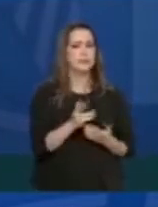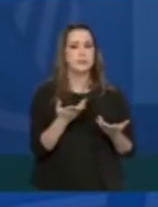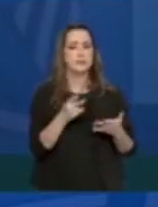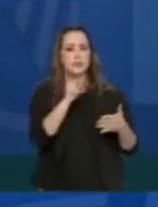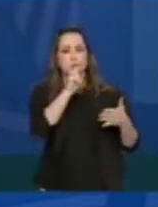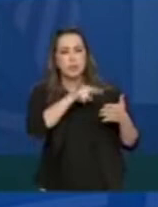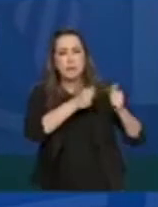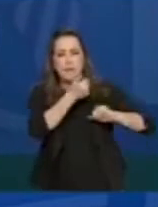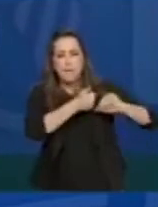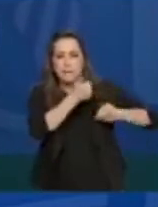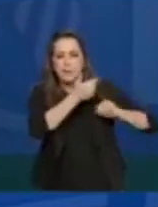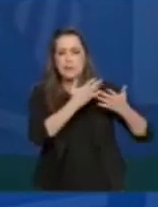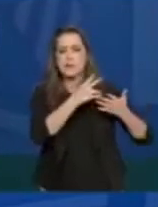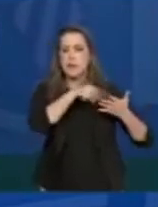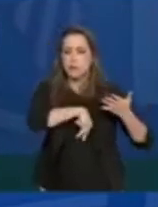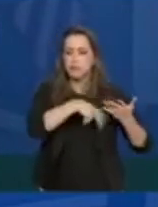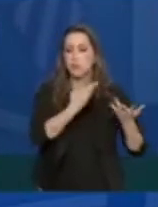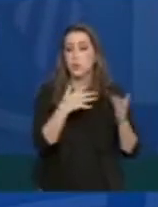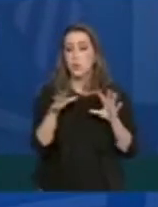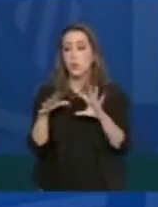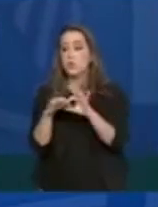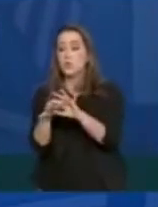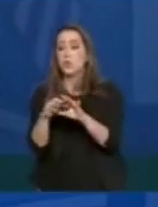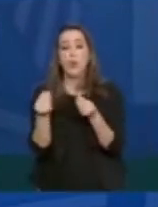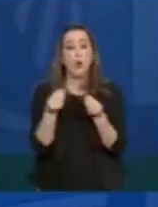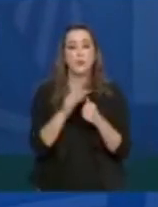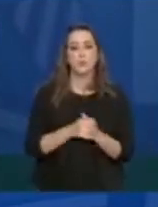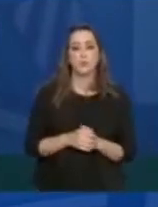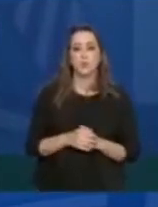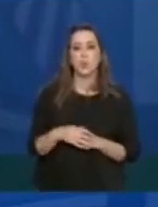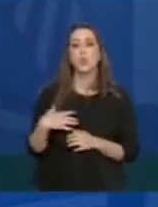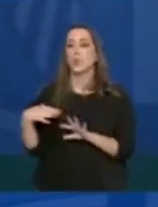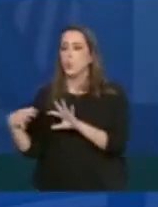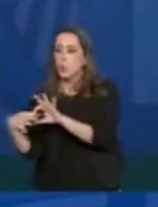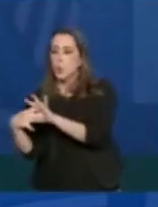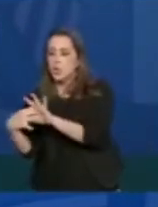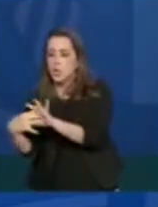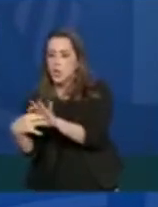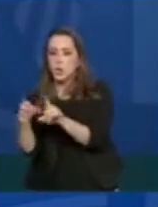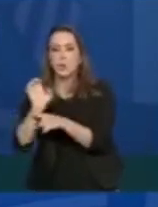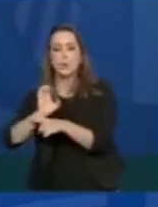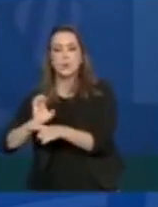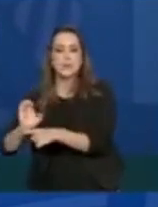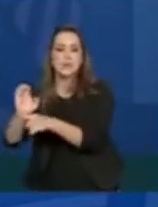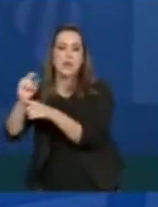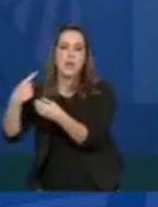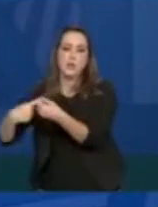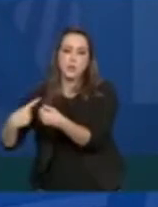Em conjunto com as secretarias de segurança pública e com as forças de segurança pública,